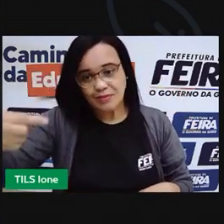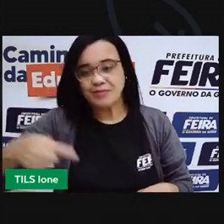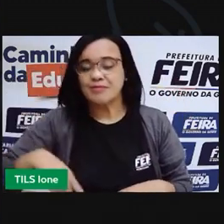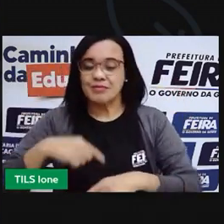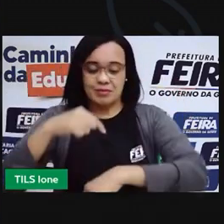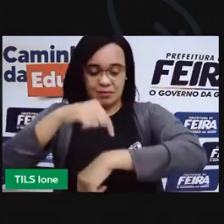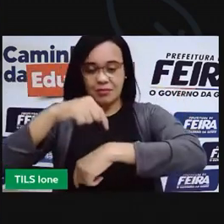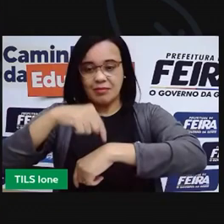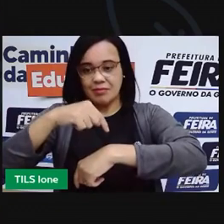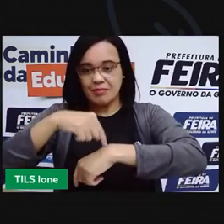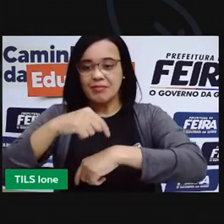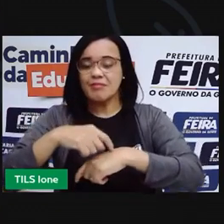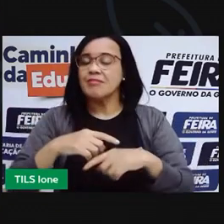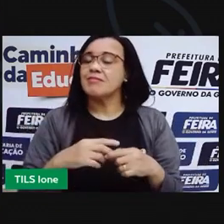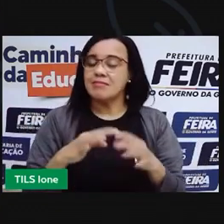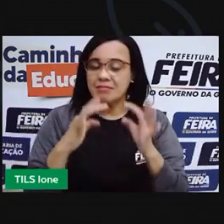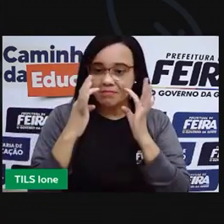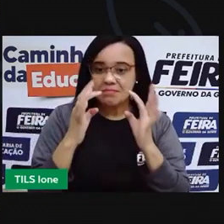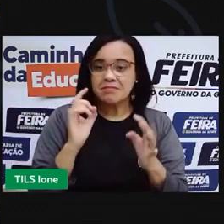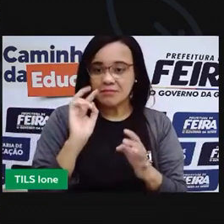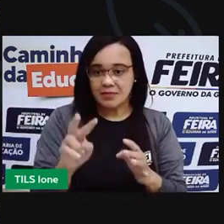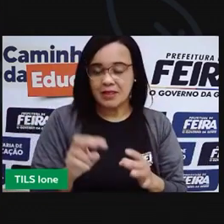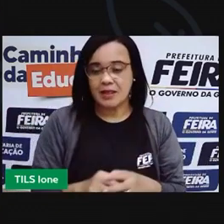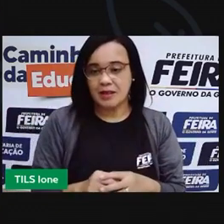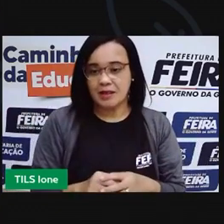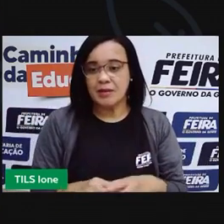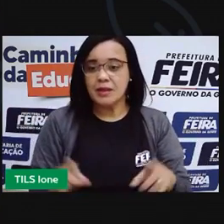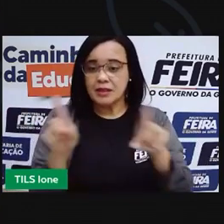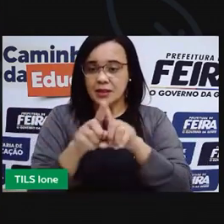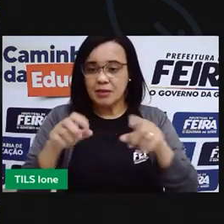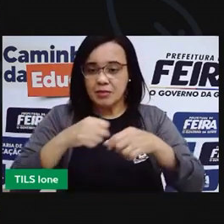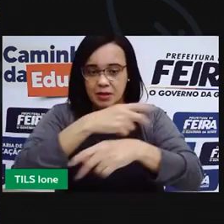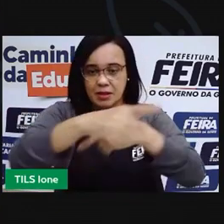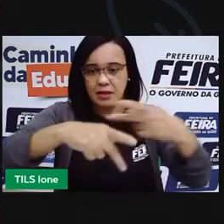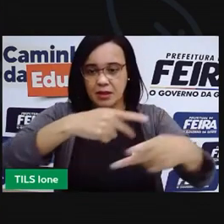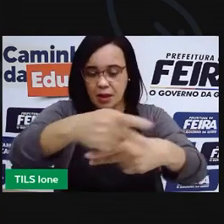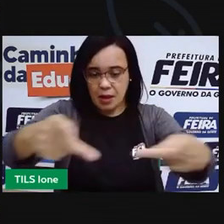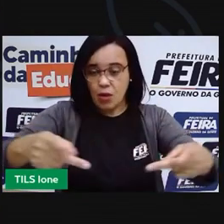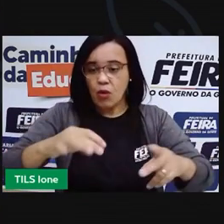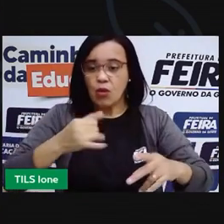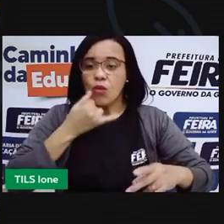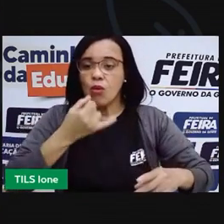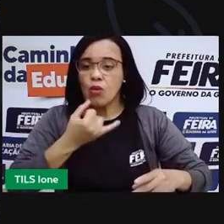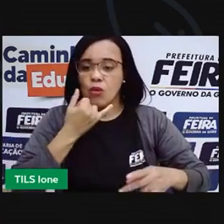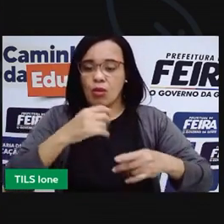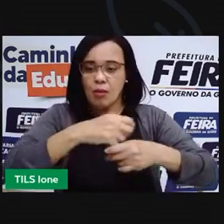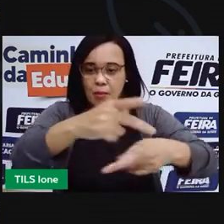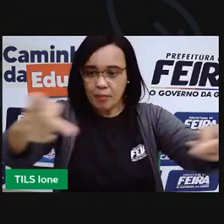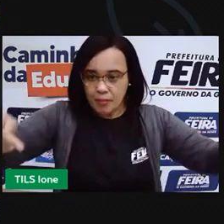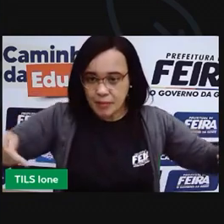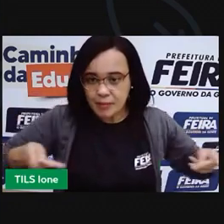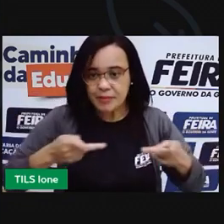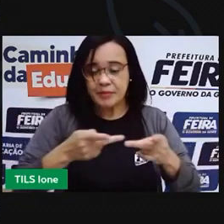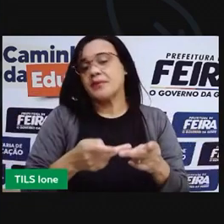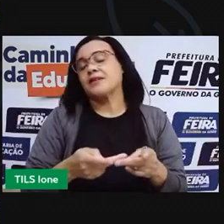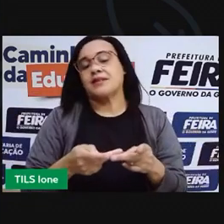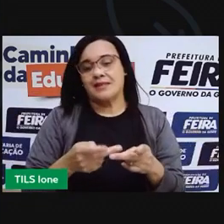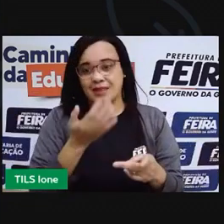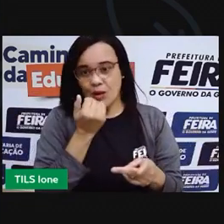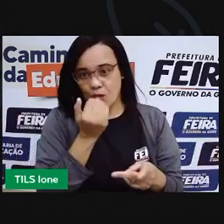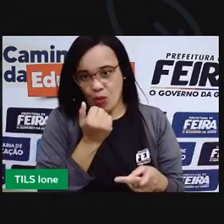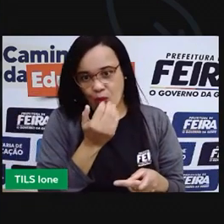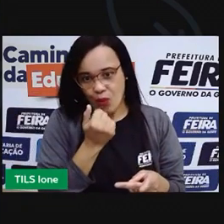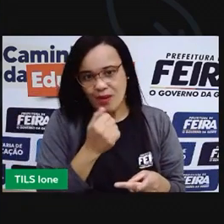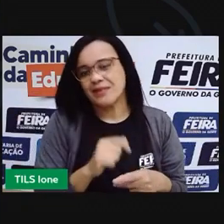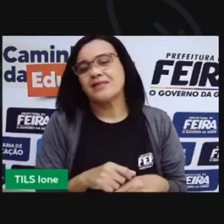tem o formato de um círculo, uma fatia de pizza que tem o formato triangular, um quadro, né, de um retrato